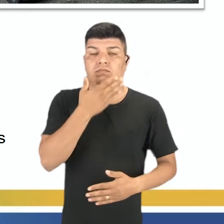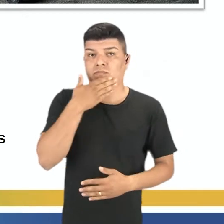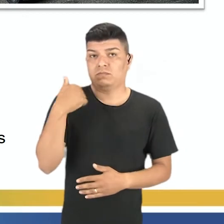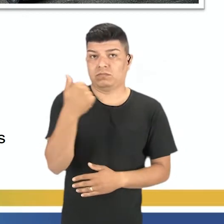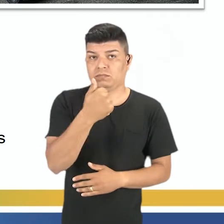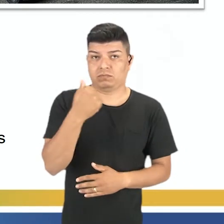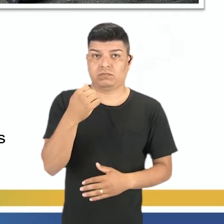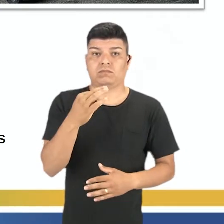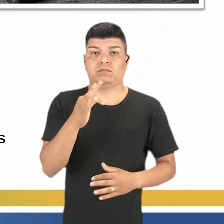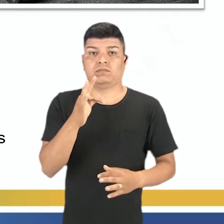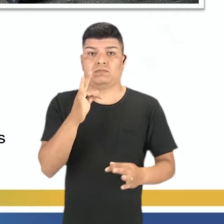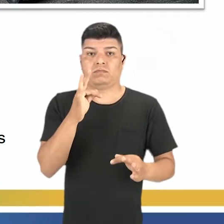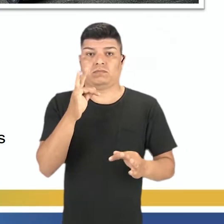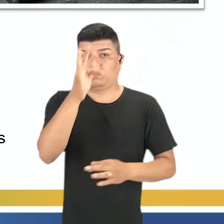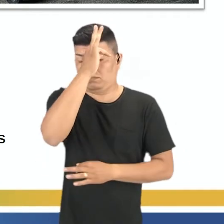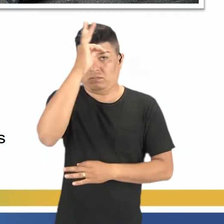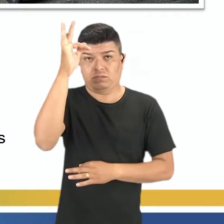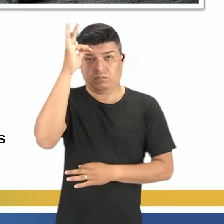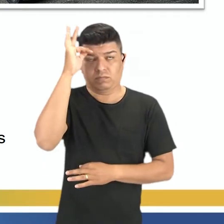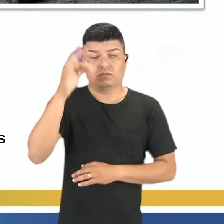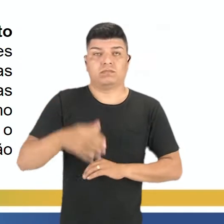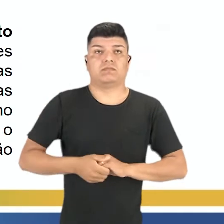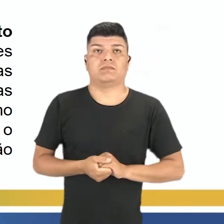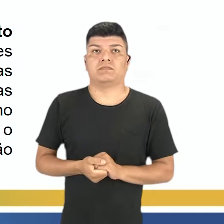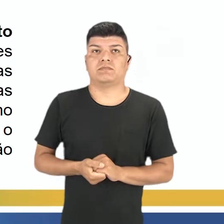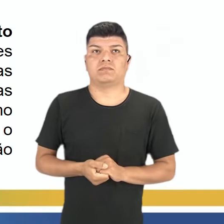fisiológicos de compensação.